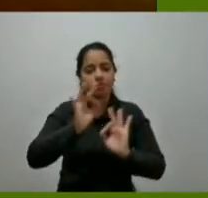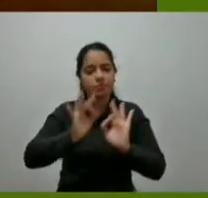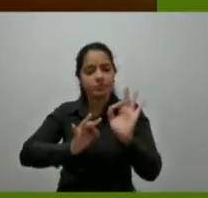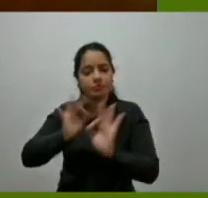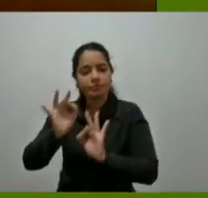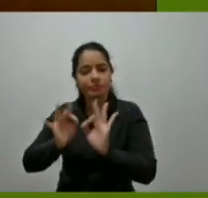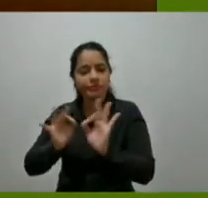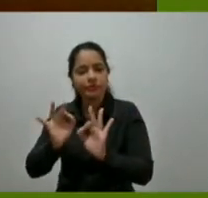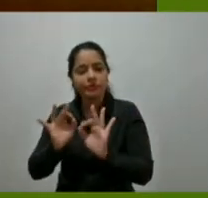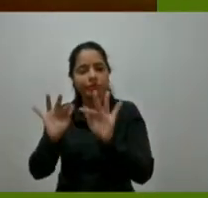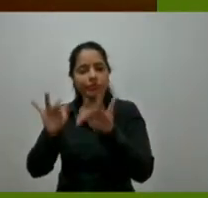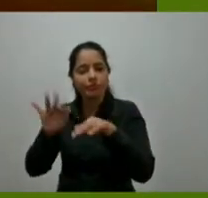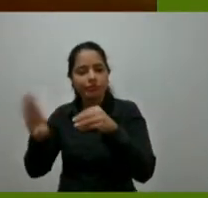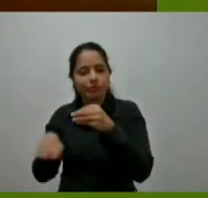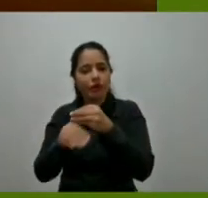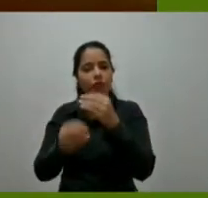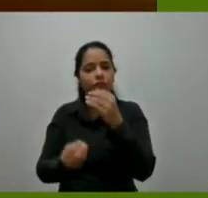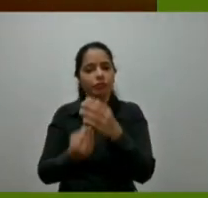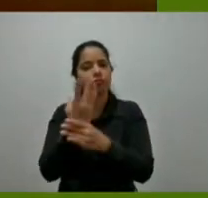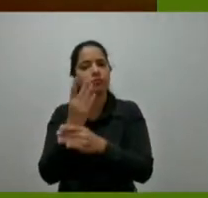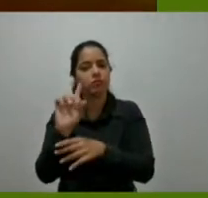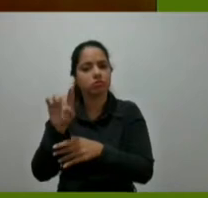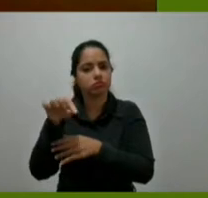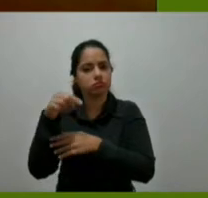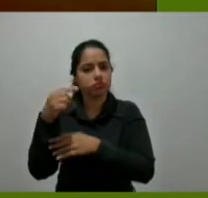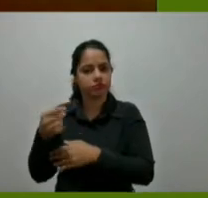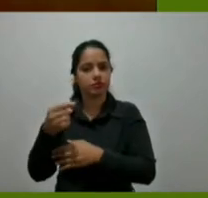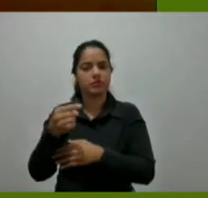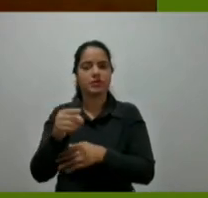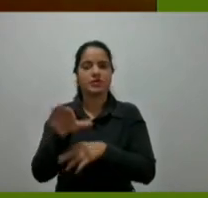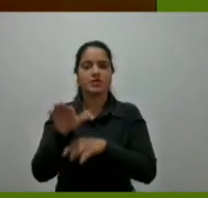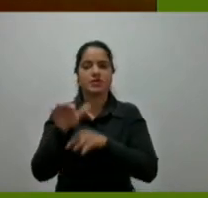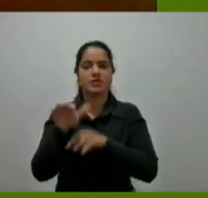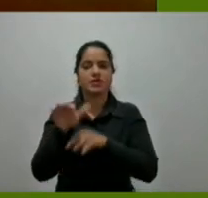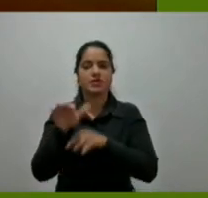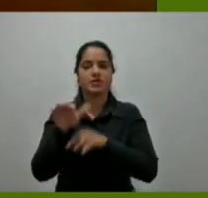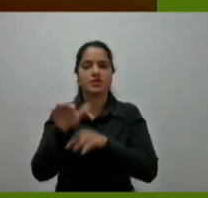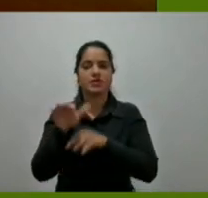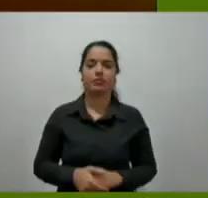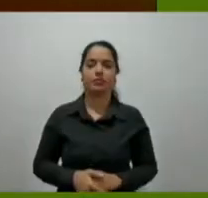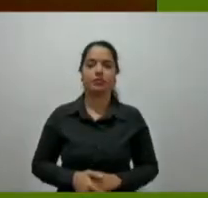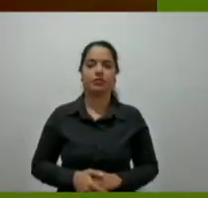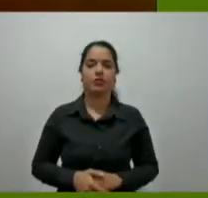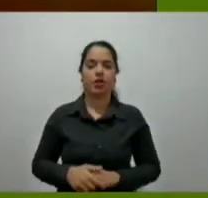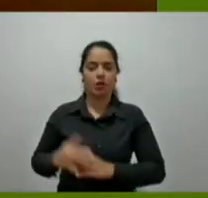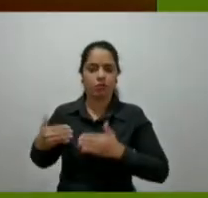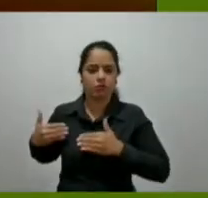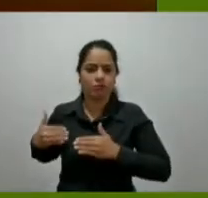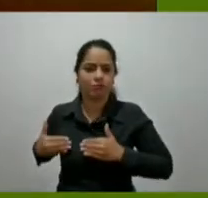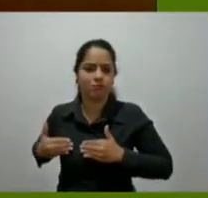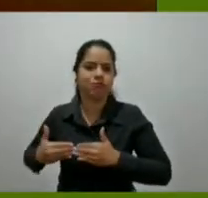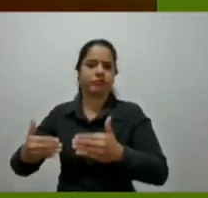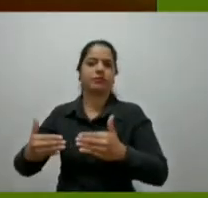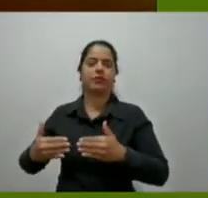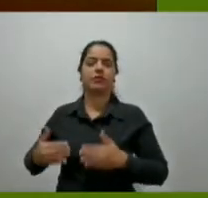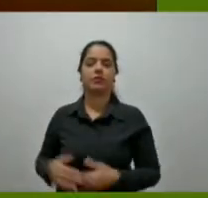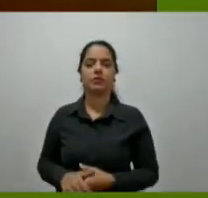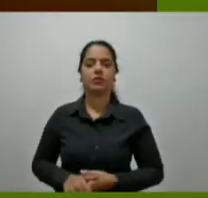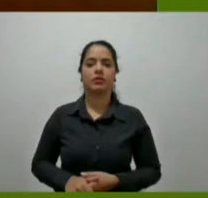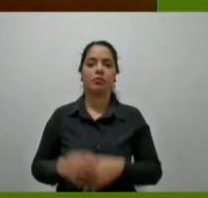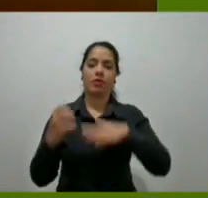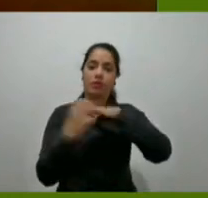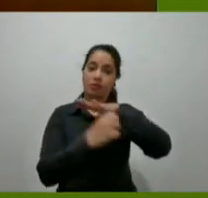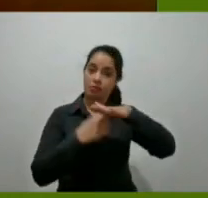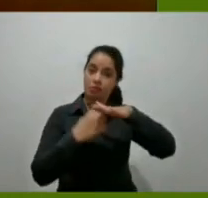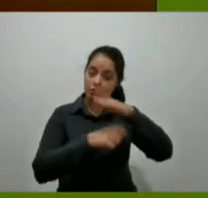ser o startup agora, nesse mês de setembro. Isso vai ser um grande avanço, né, tanto para a empresa quanto para a sociedade,